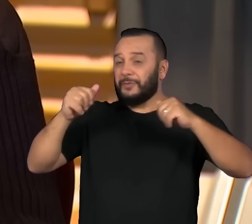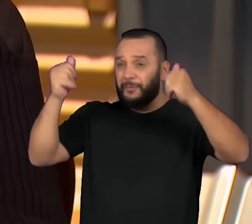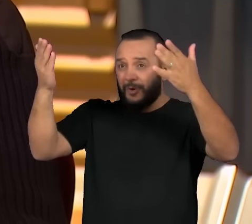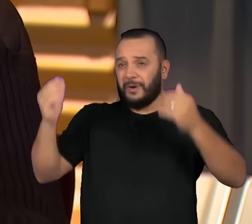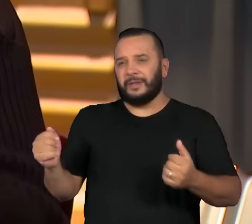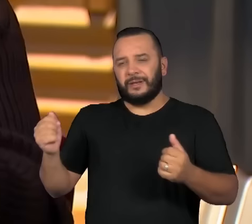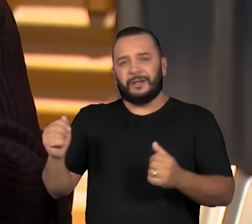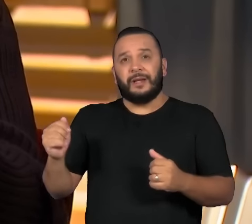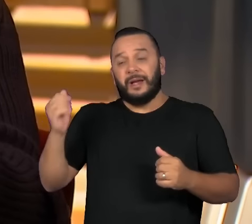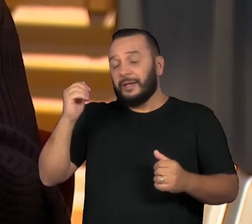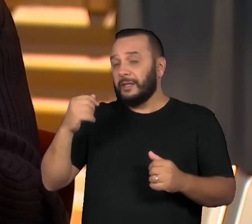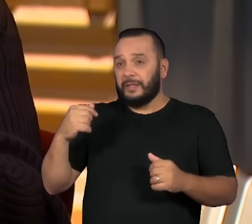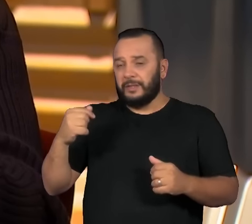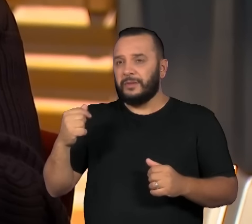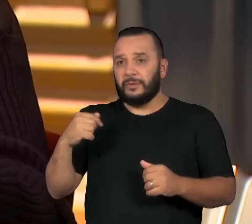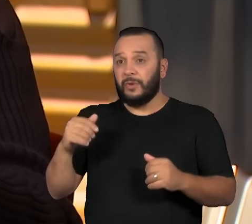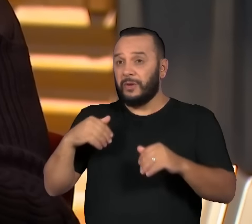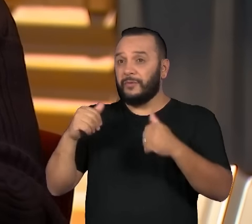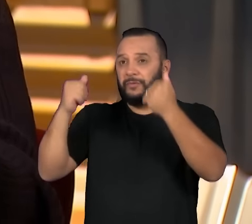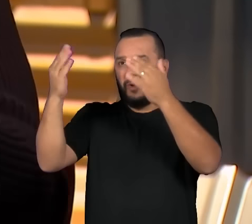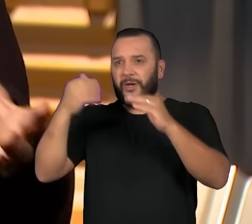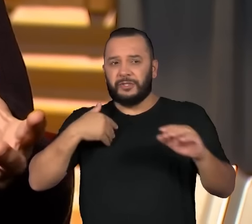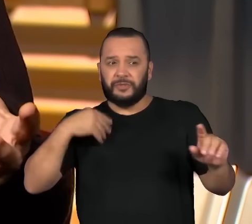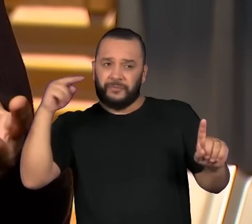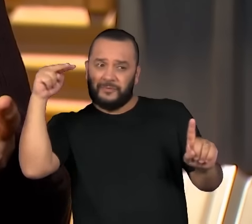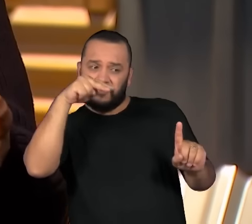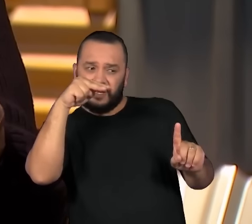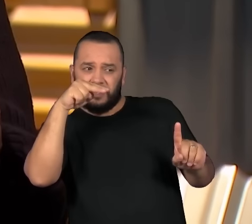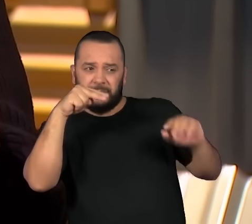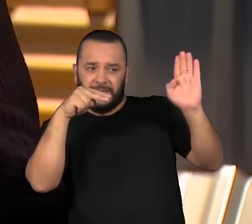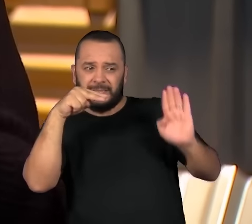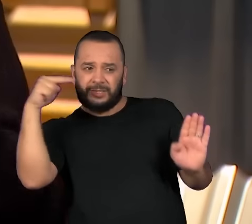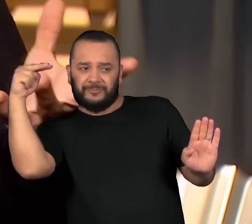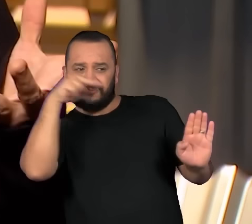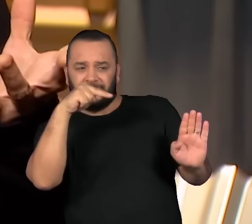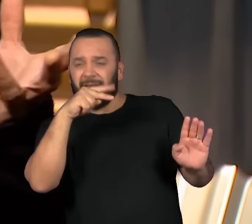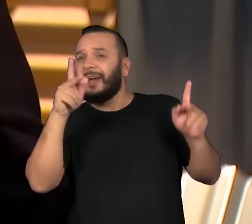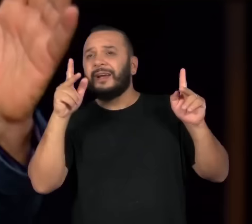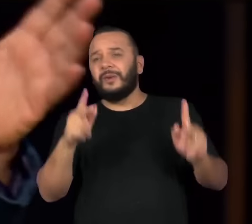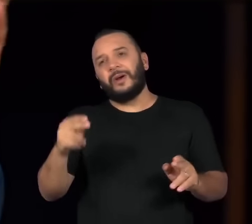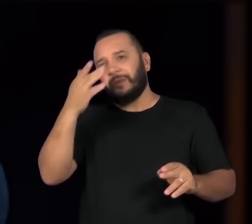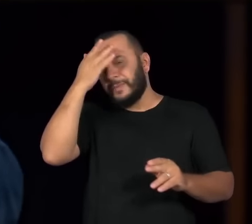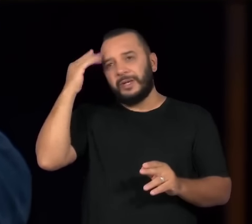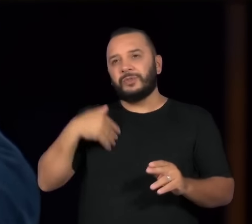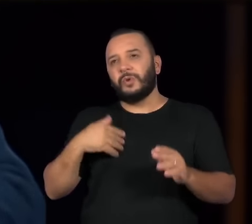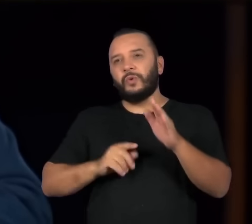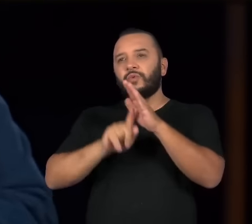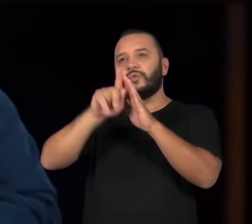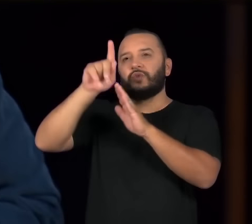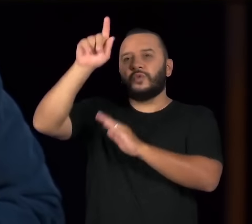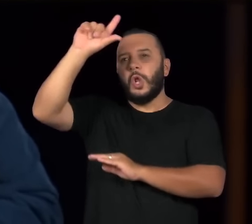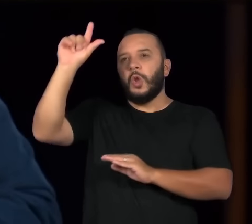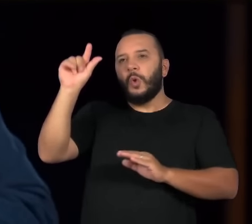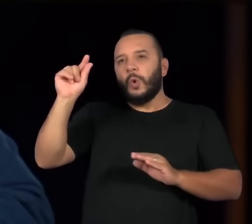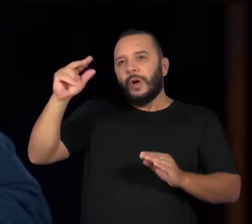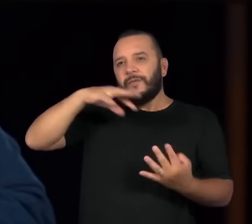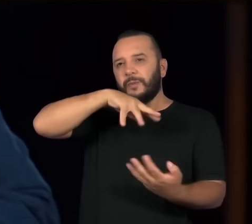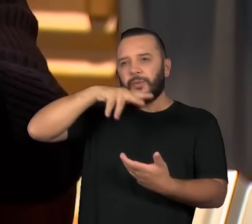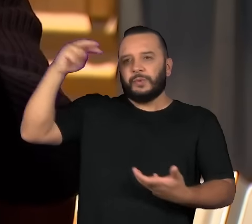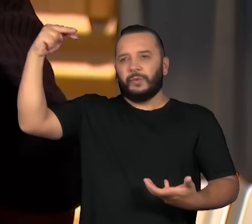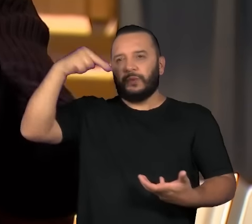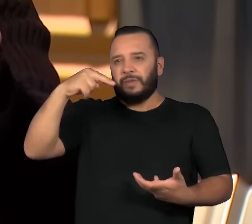Brasil de fora, é como, sei lá, um astronauta vai para a Lua e vê o planeta Terra de longe. Você vê, o que é essa bolota flutuando? E a galera